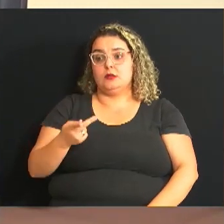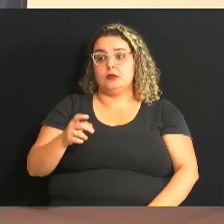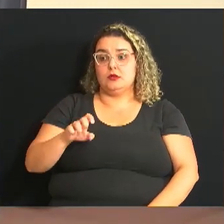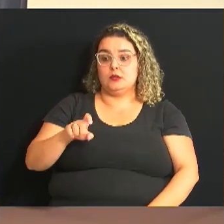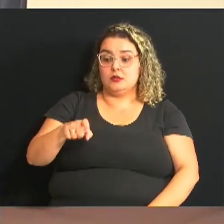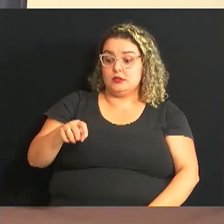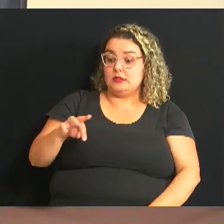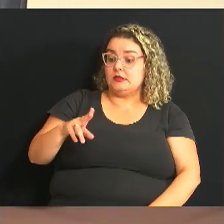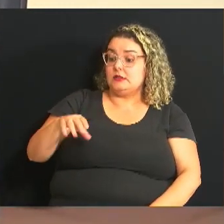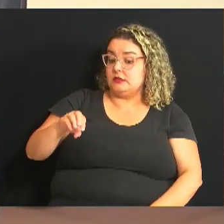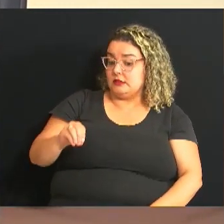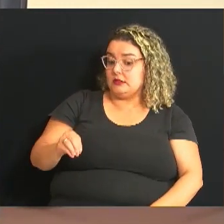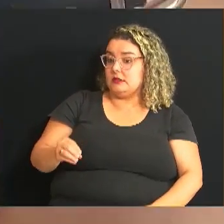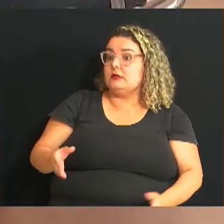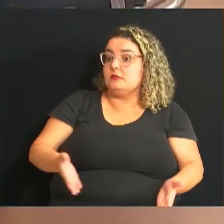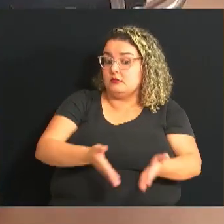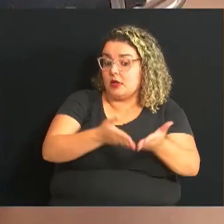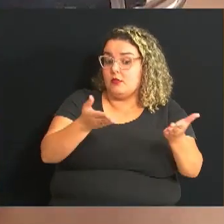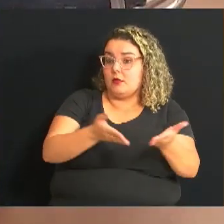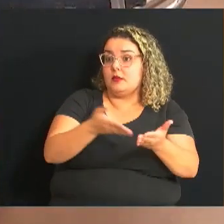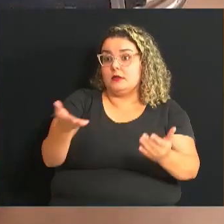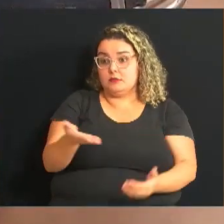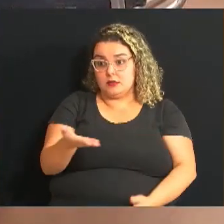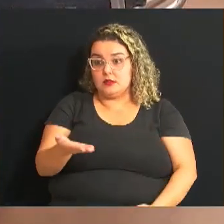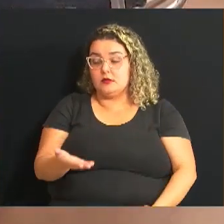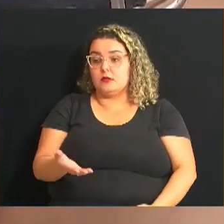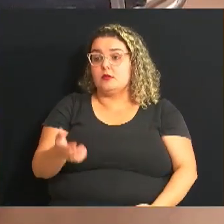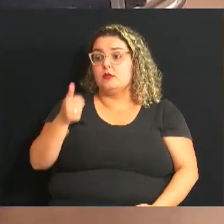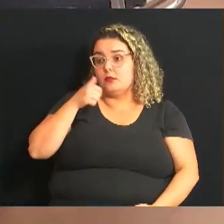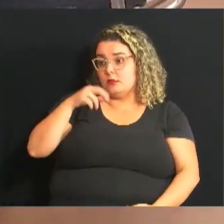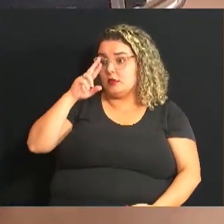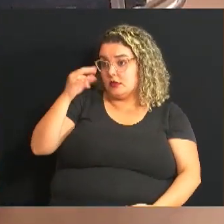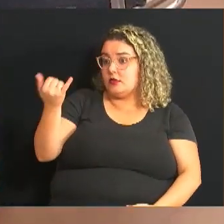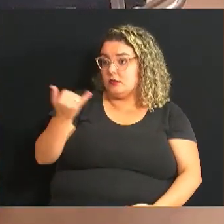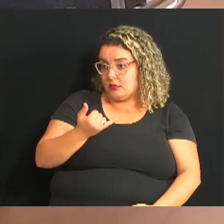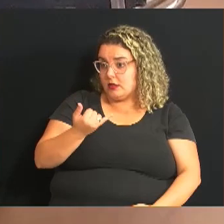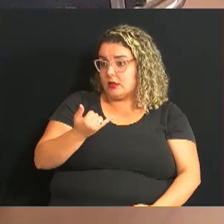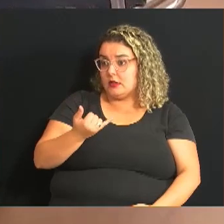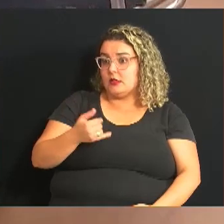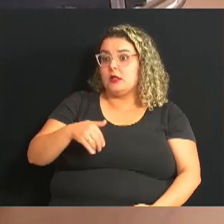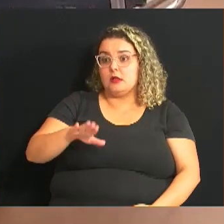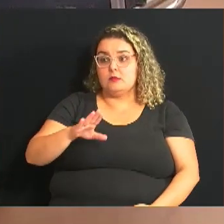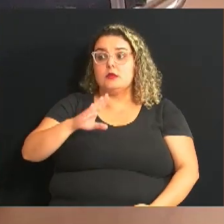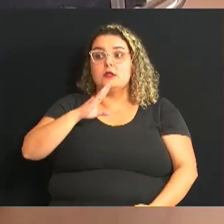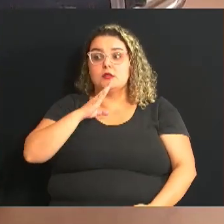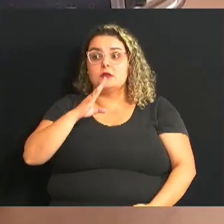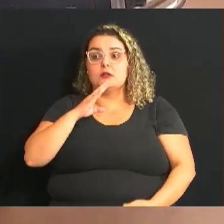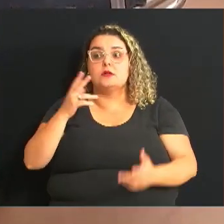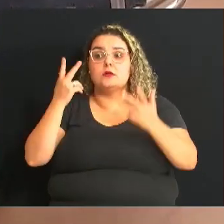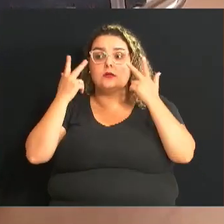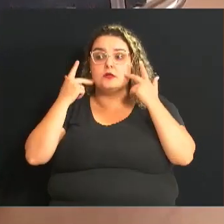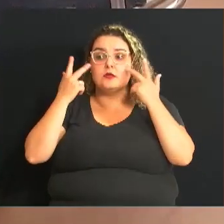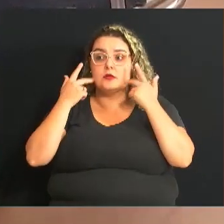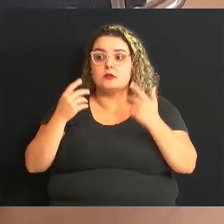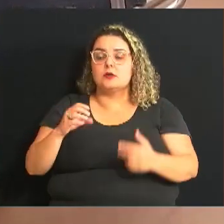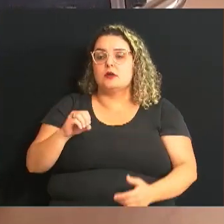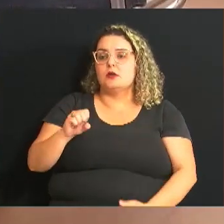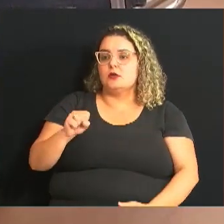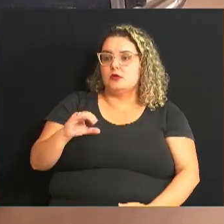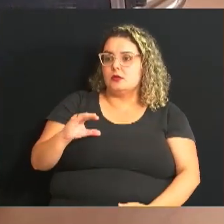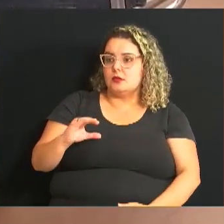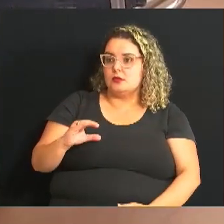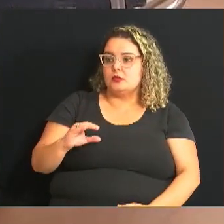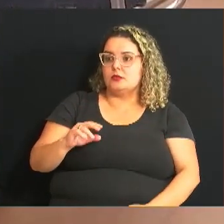pobreza, né? Muitas, como a senhora mencionou, que são as mais conhecidas geralmente, as OSCs de contraturno escolar,